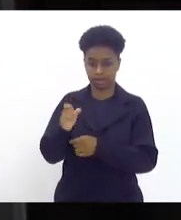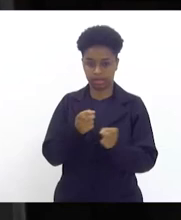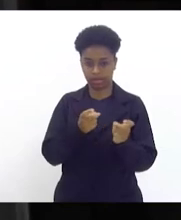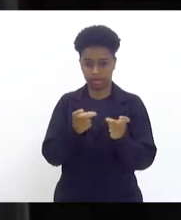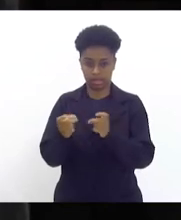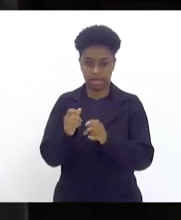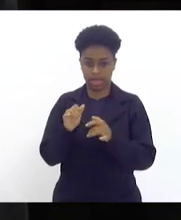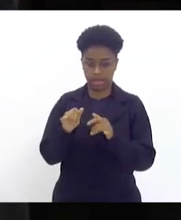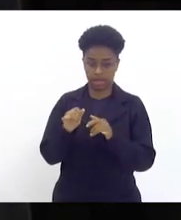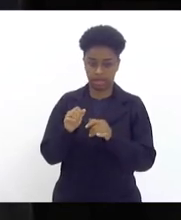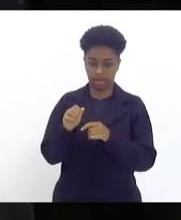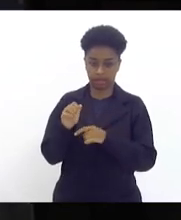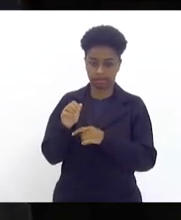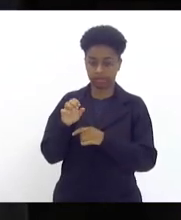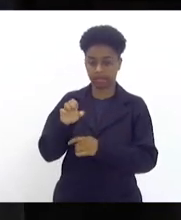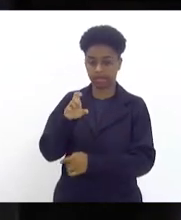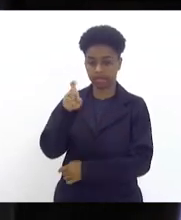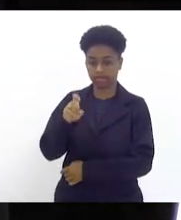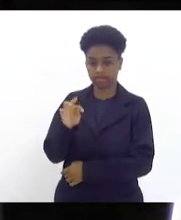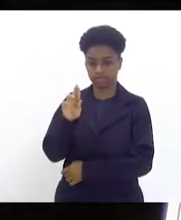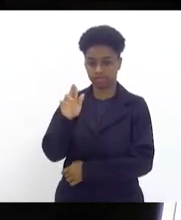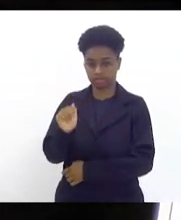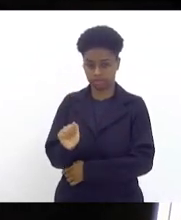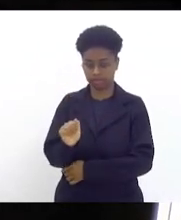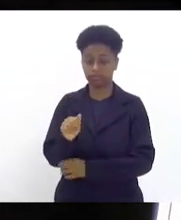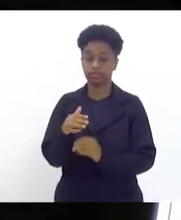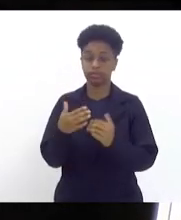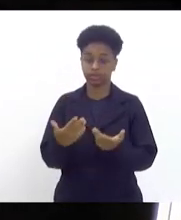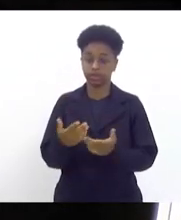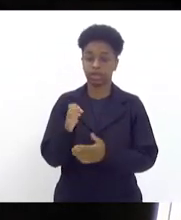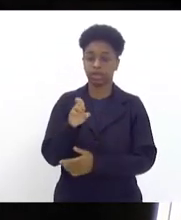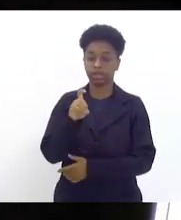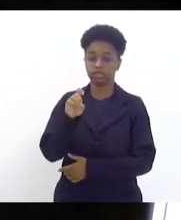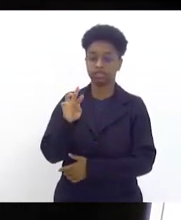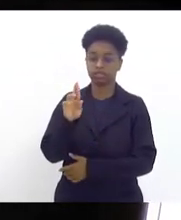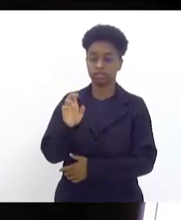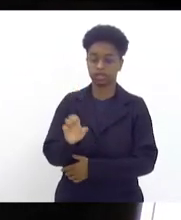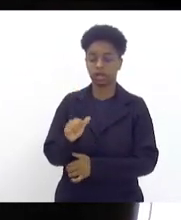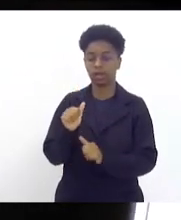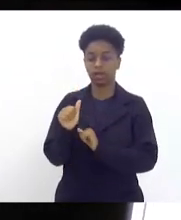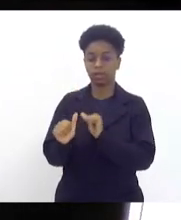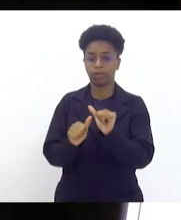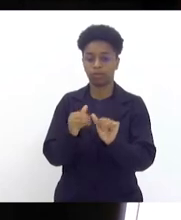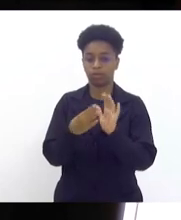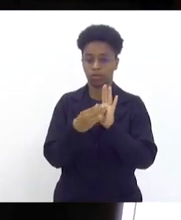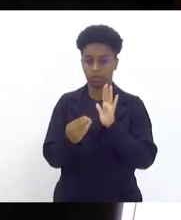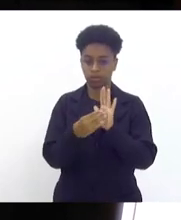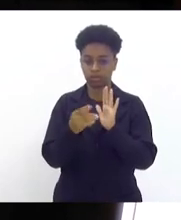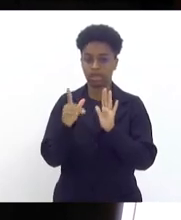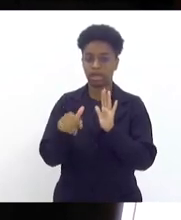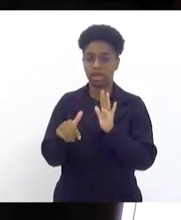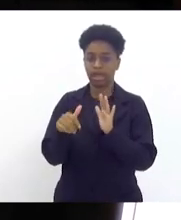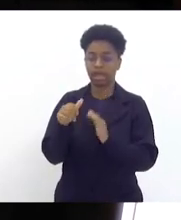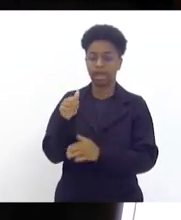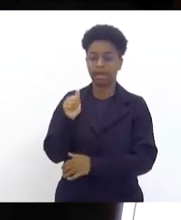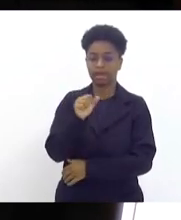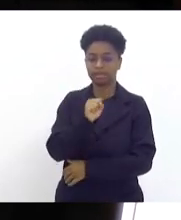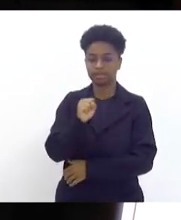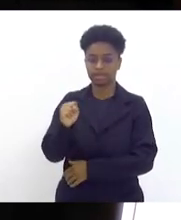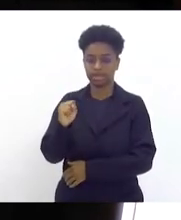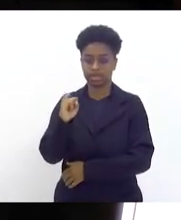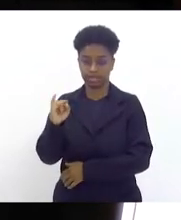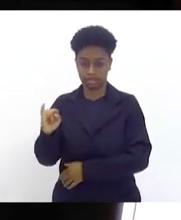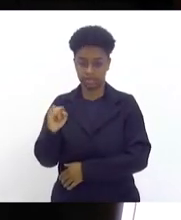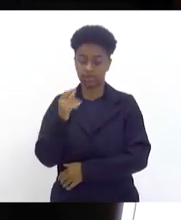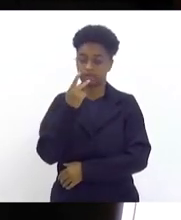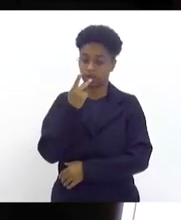o primeiro food parque da cidade quando o Extra mudou o modelo de negócios que virou a sair o Assaí disse o seguinte olha não